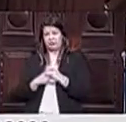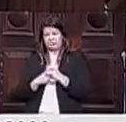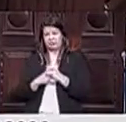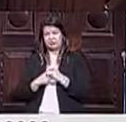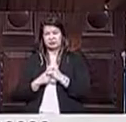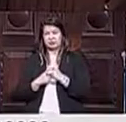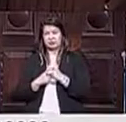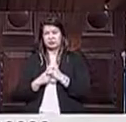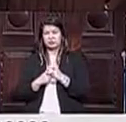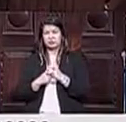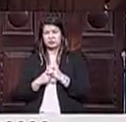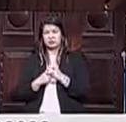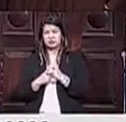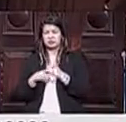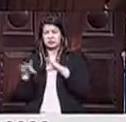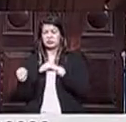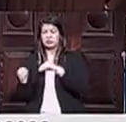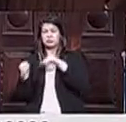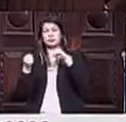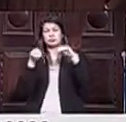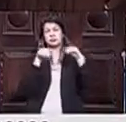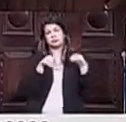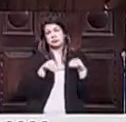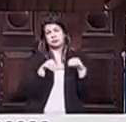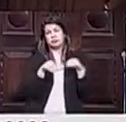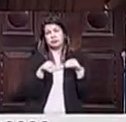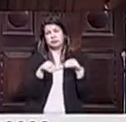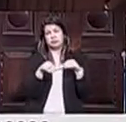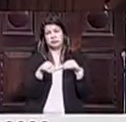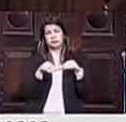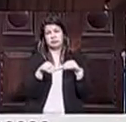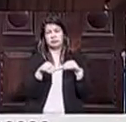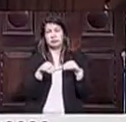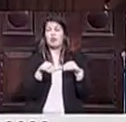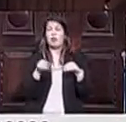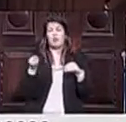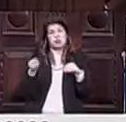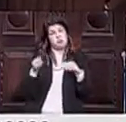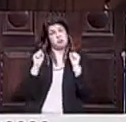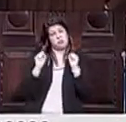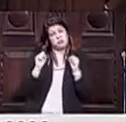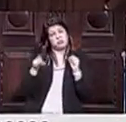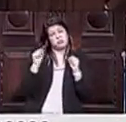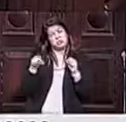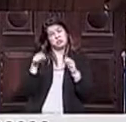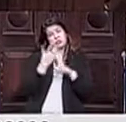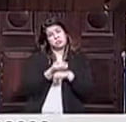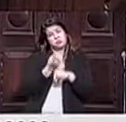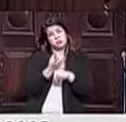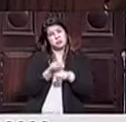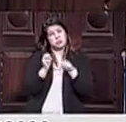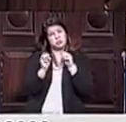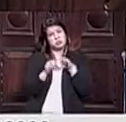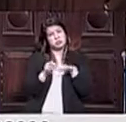é colocado para ele a alternativa de lecionar